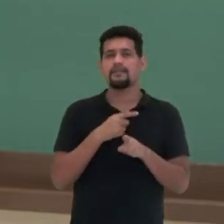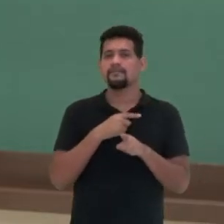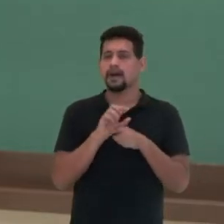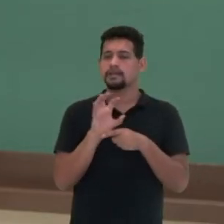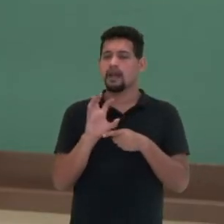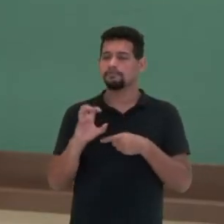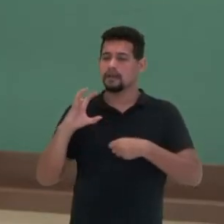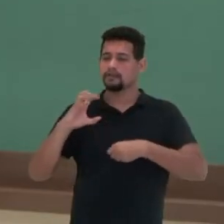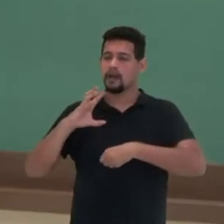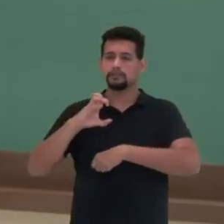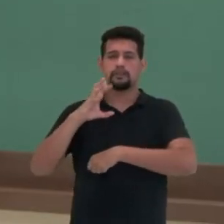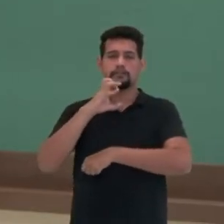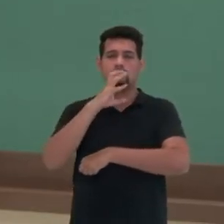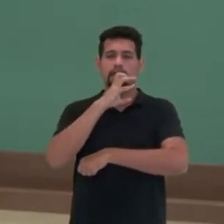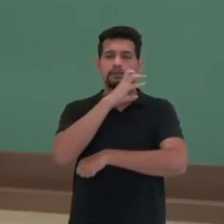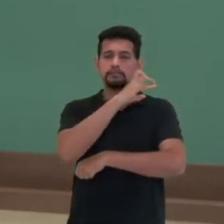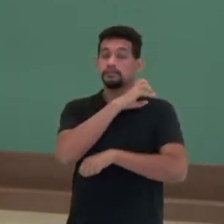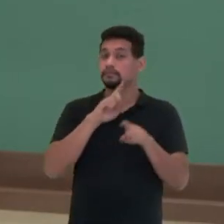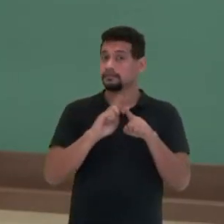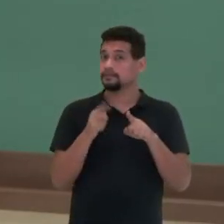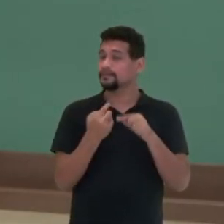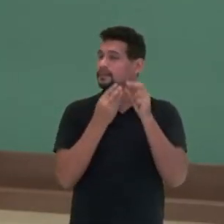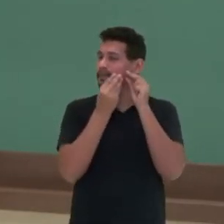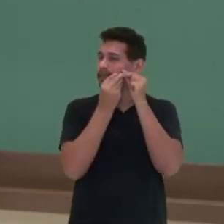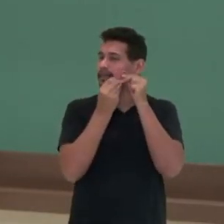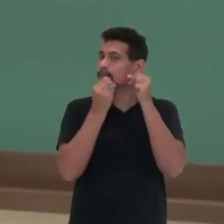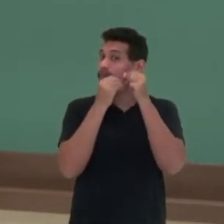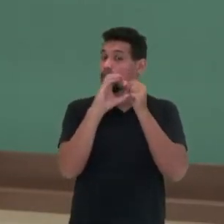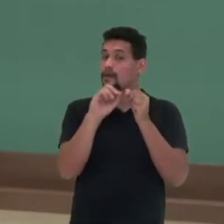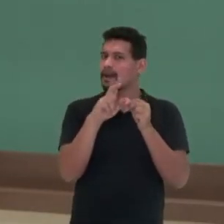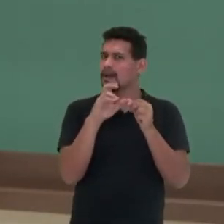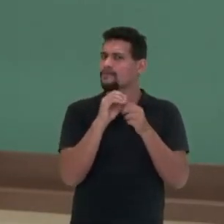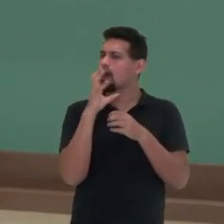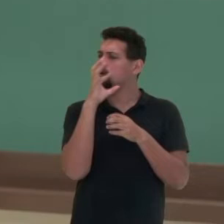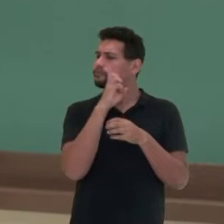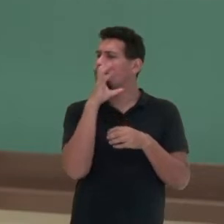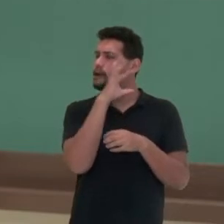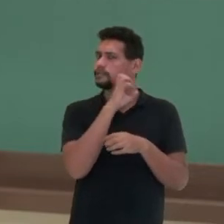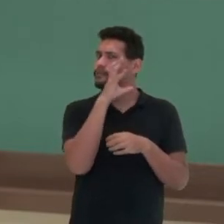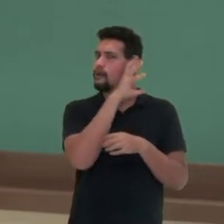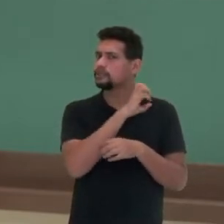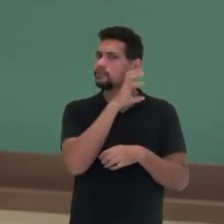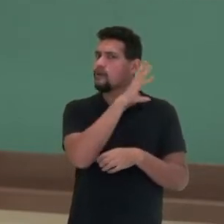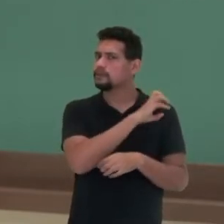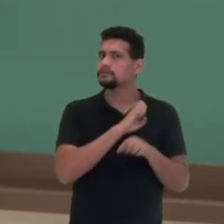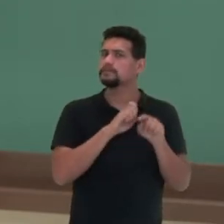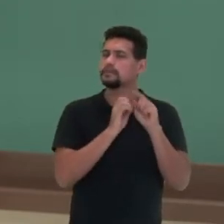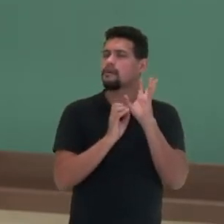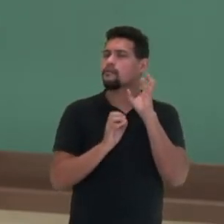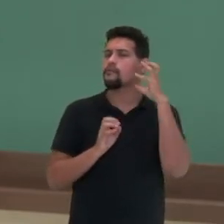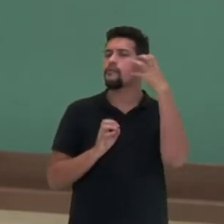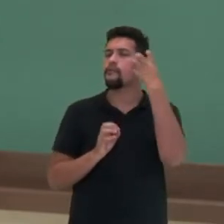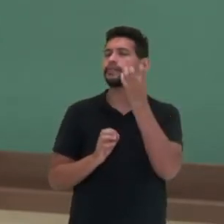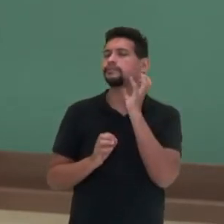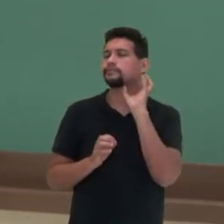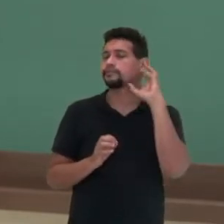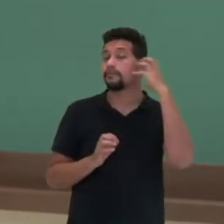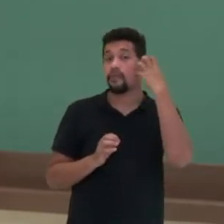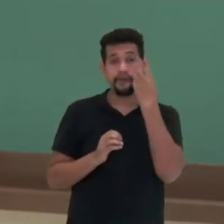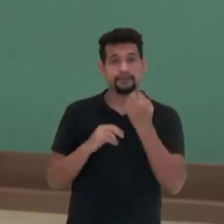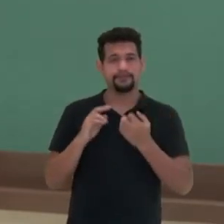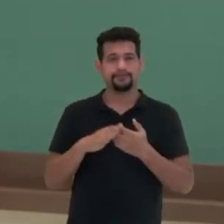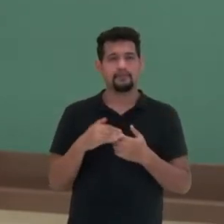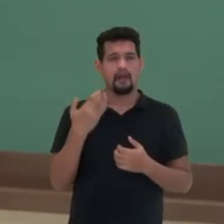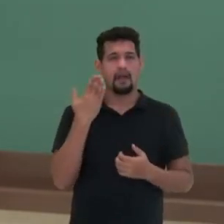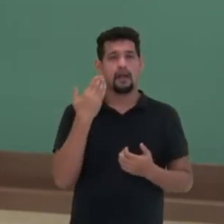desse sebo que a nossa pele forma. E na fase da adolescência, como os hormônios muitos hormônios